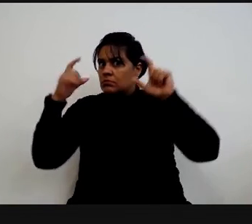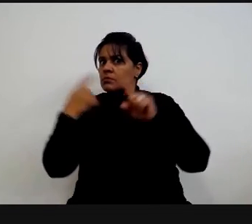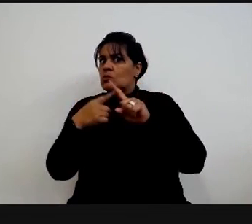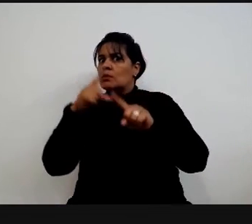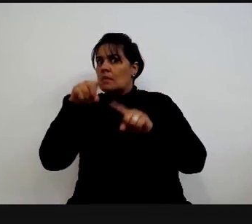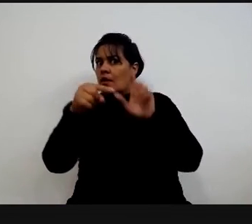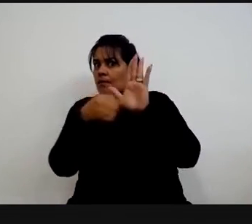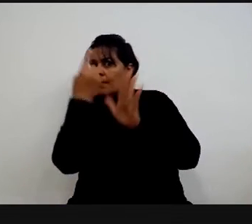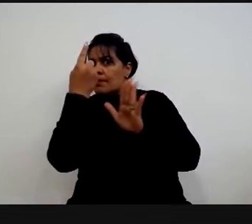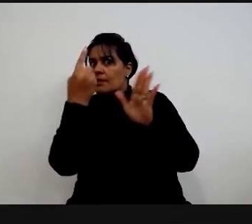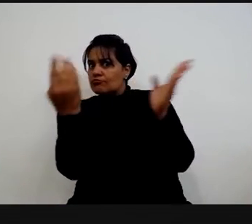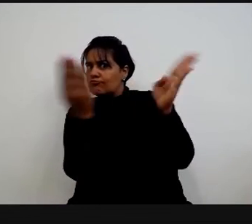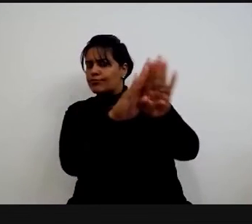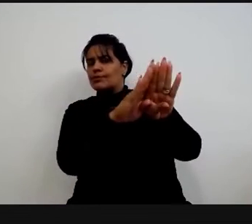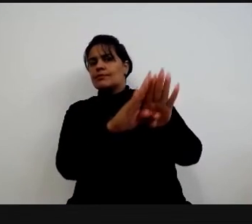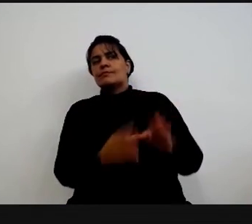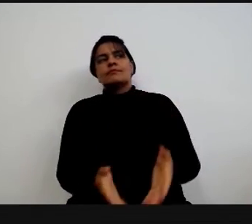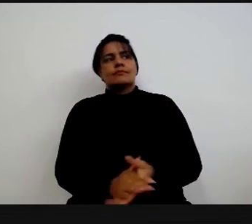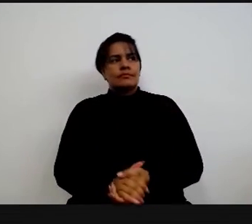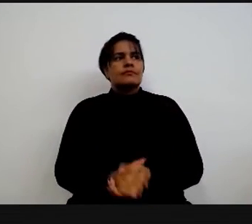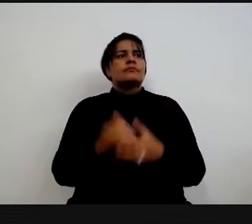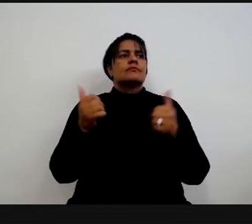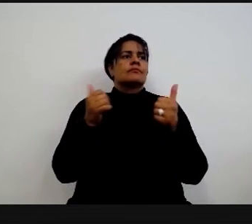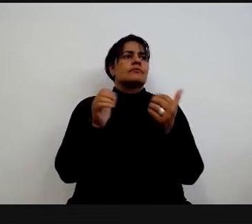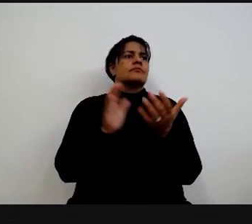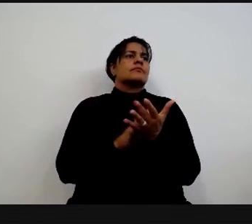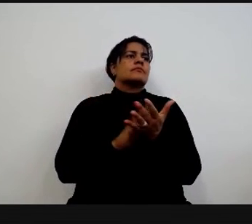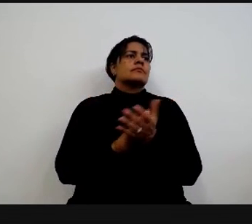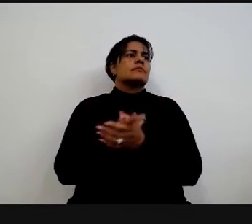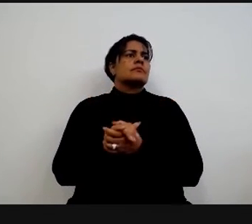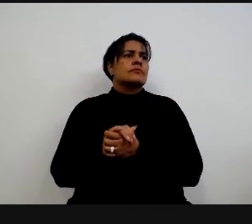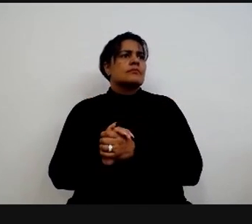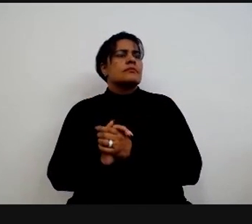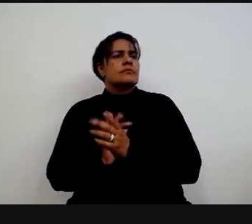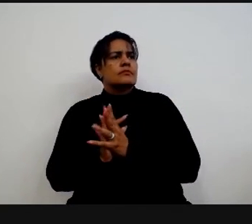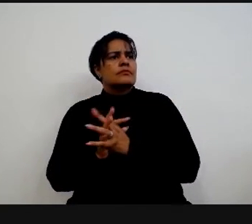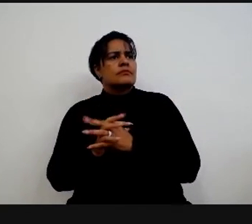ser os primeiros a ser fechados. Exatamente.